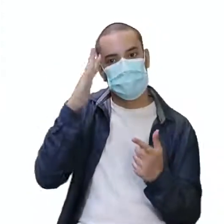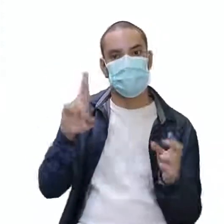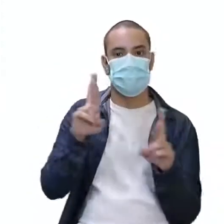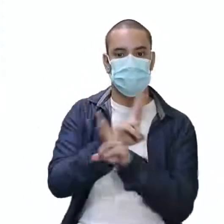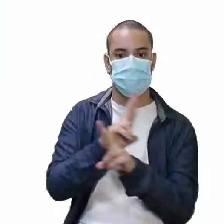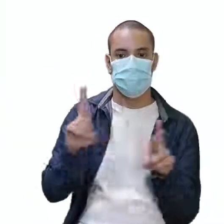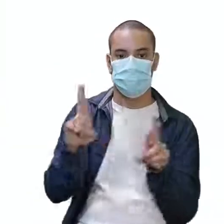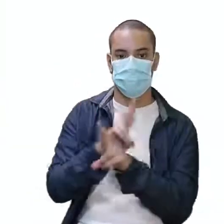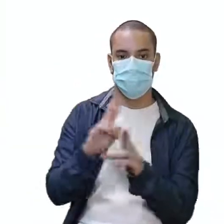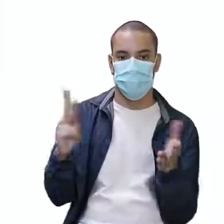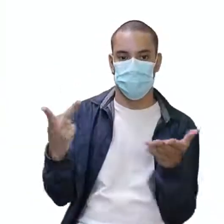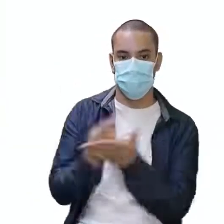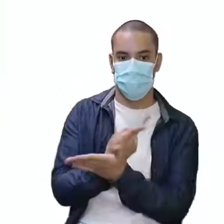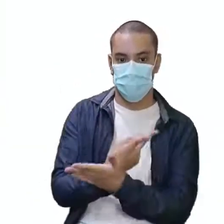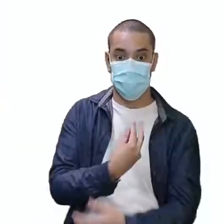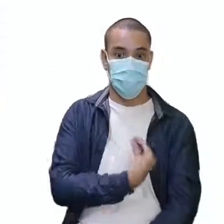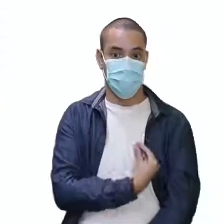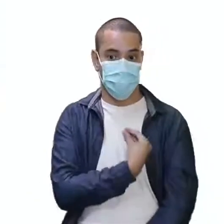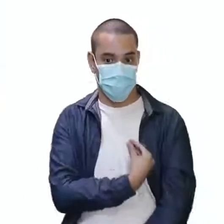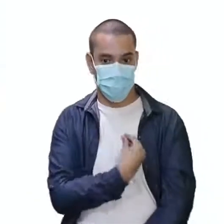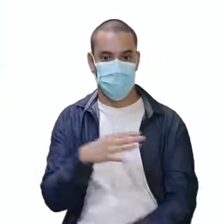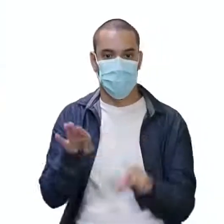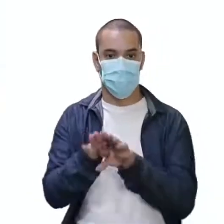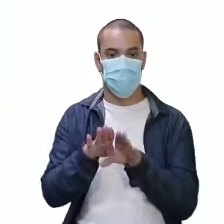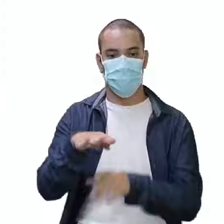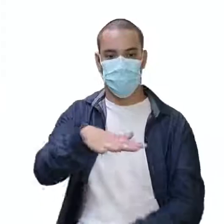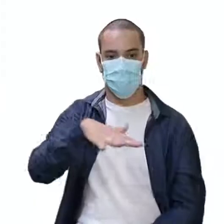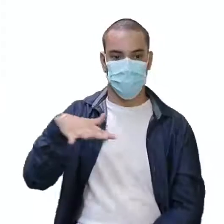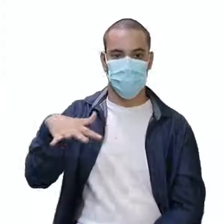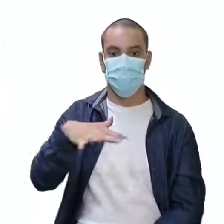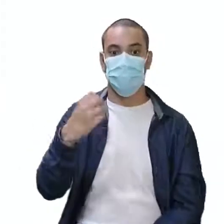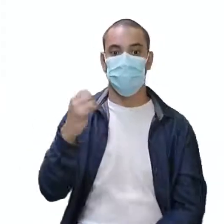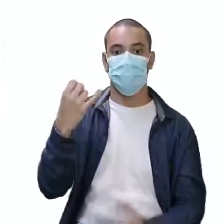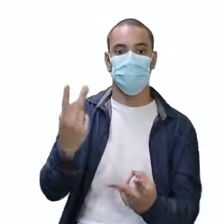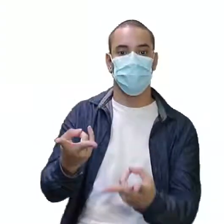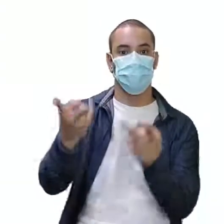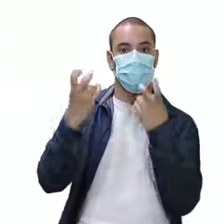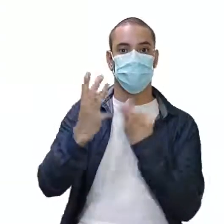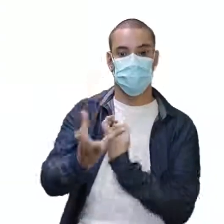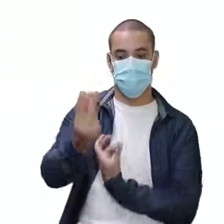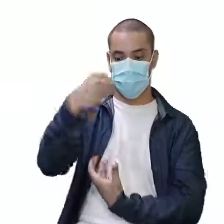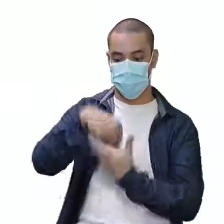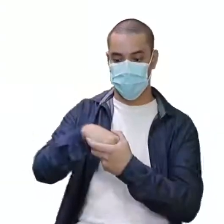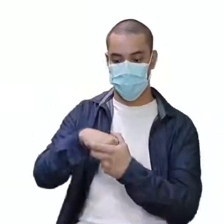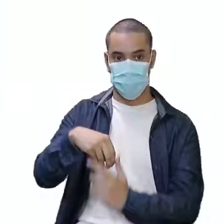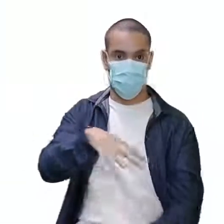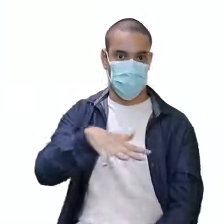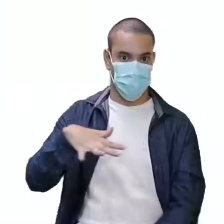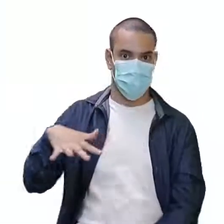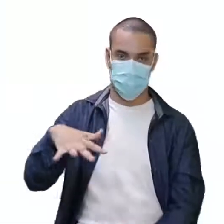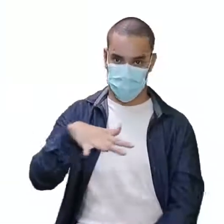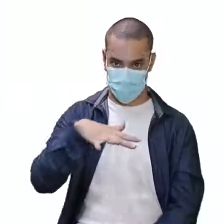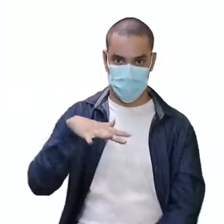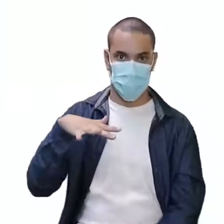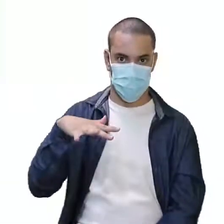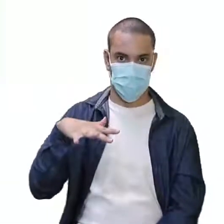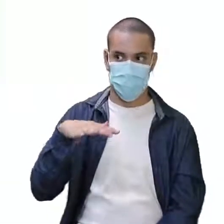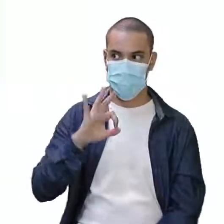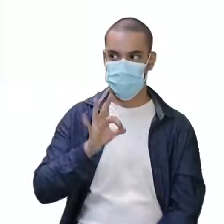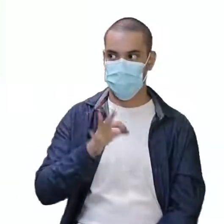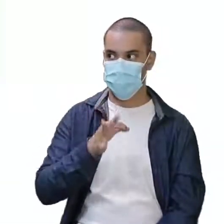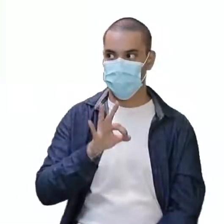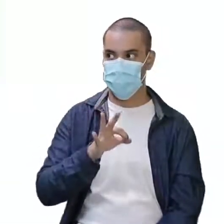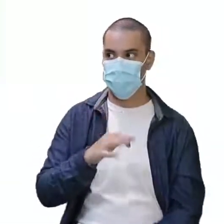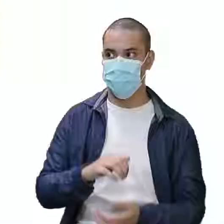relações ocorridas entre os seres vivos e o ambiente e se perceber como parte integrante do meio, tá